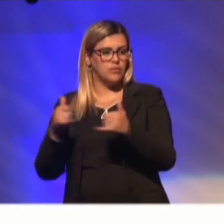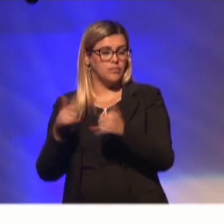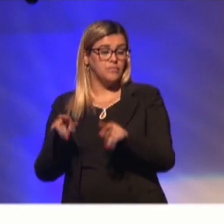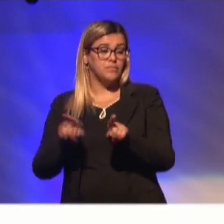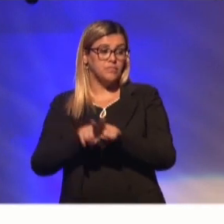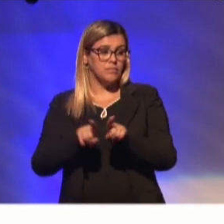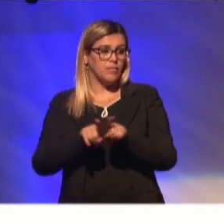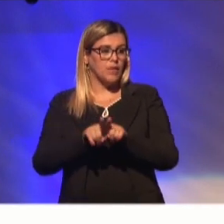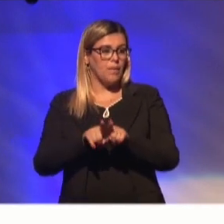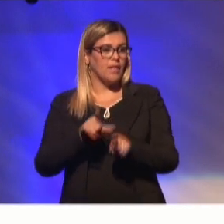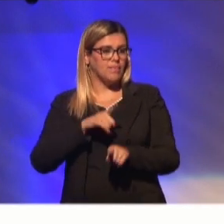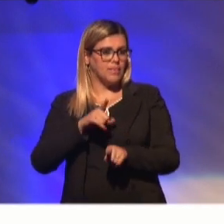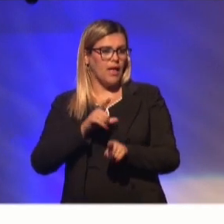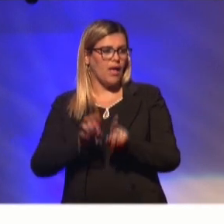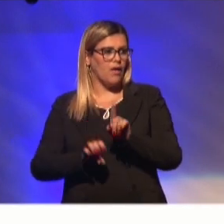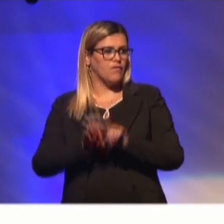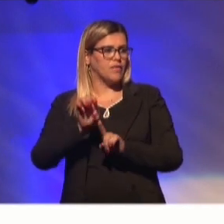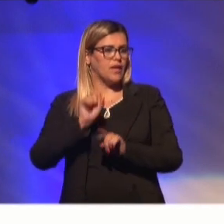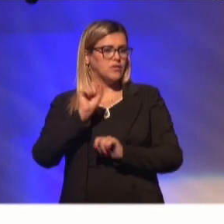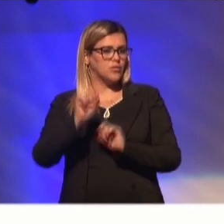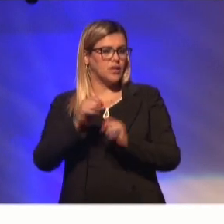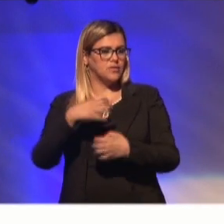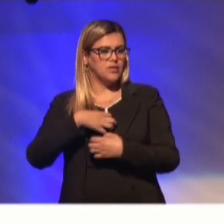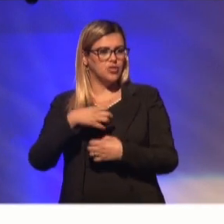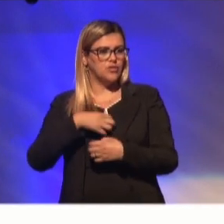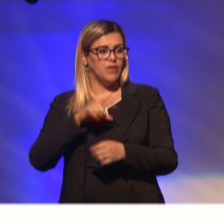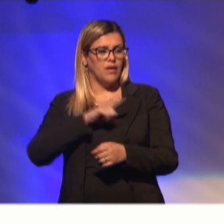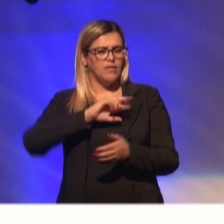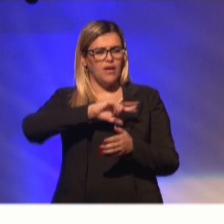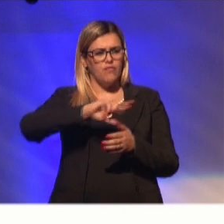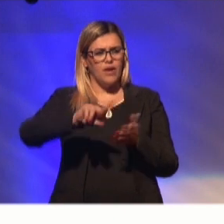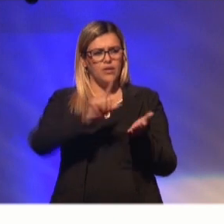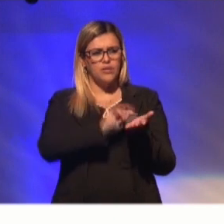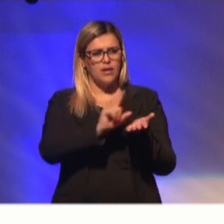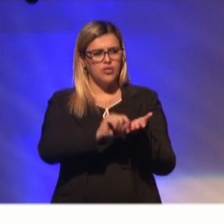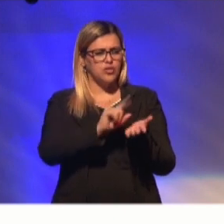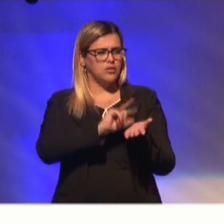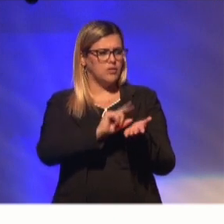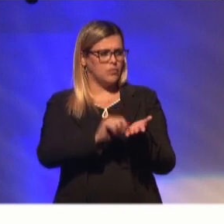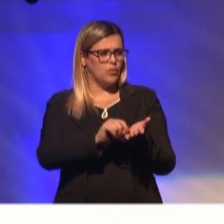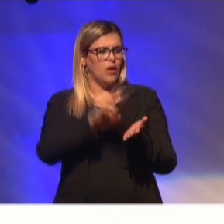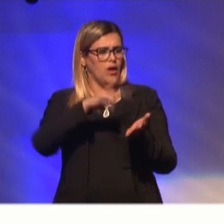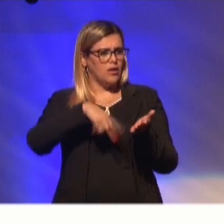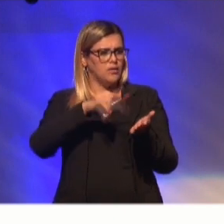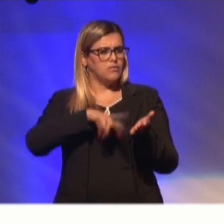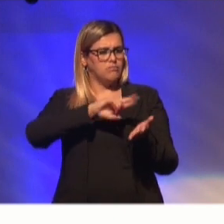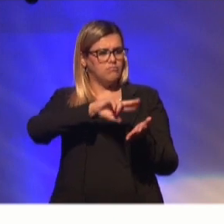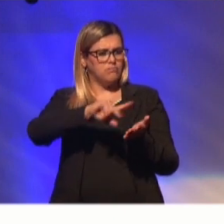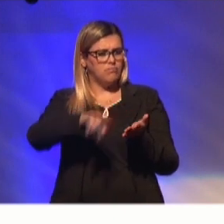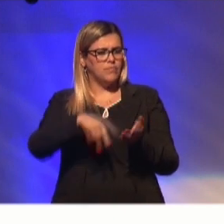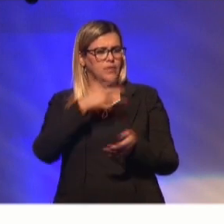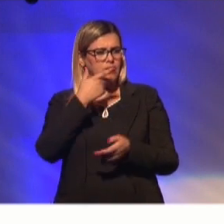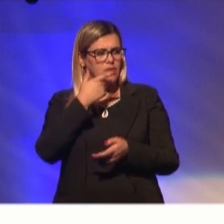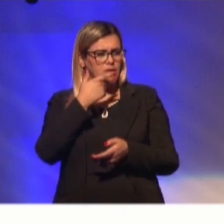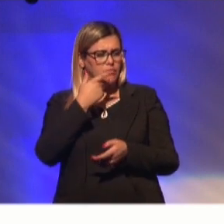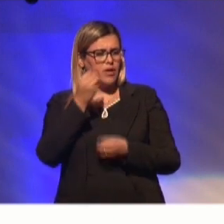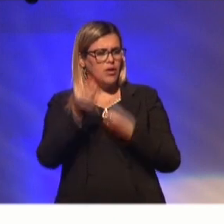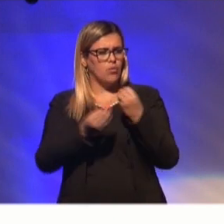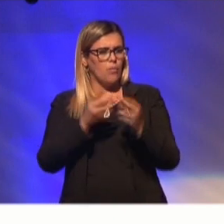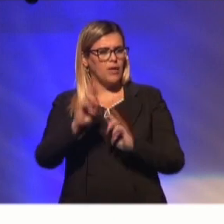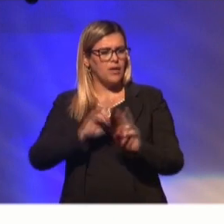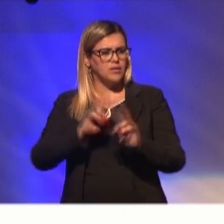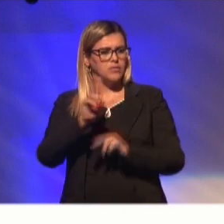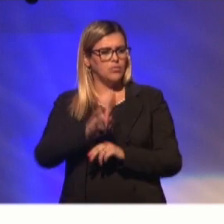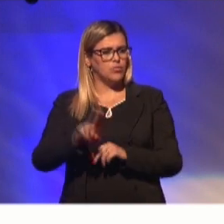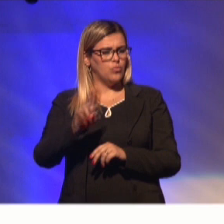evidência científica, né, são vários os artigos, a literatura é bem vasta, nos resguardando com relação ao